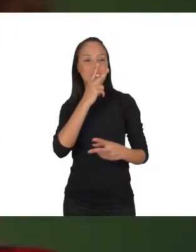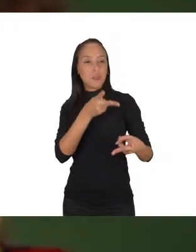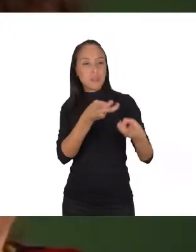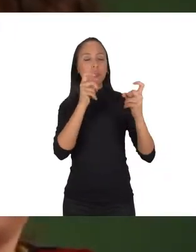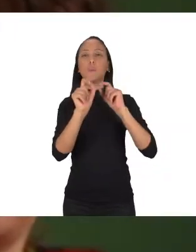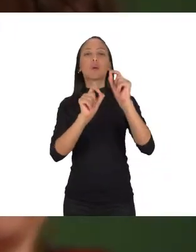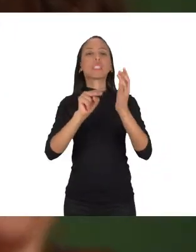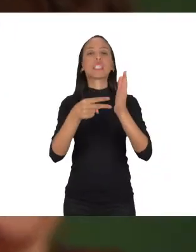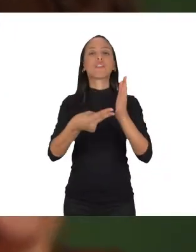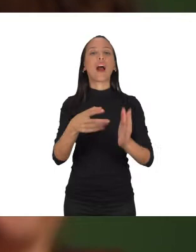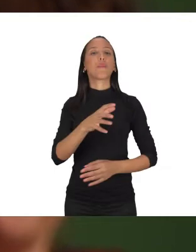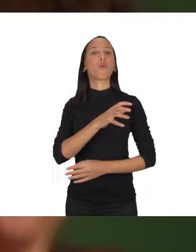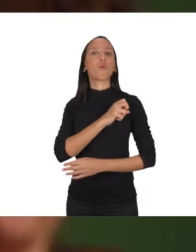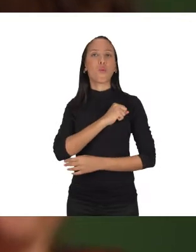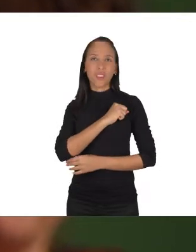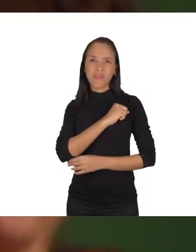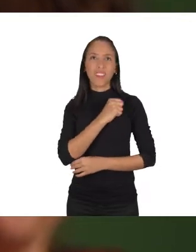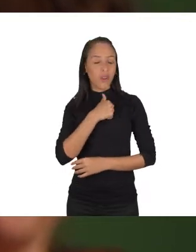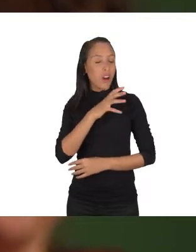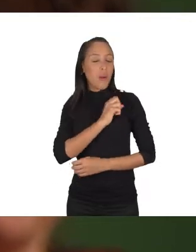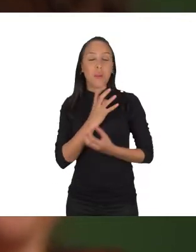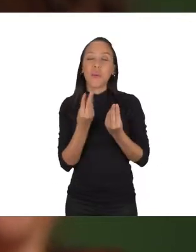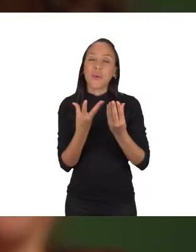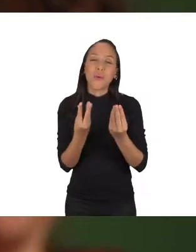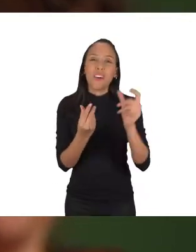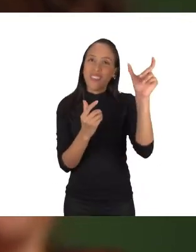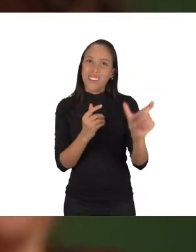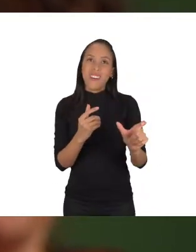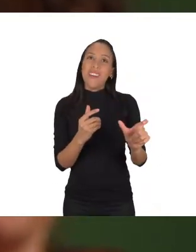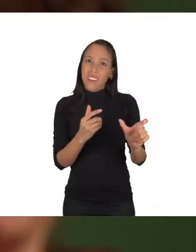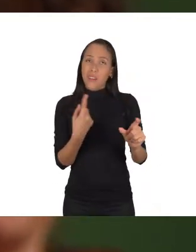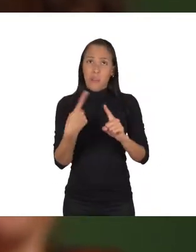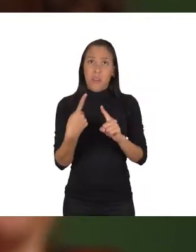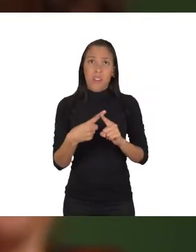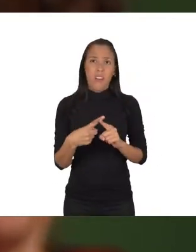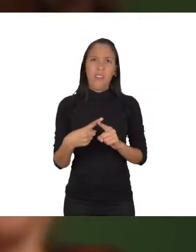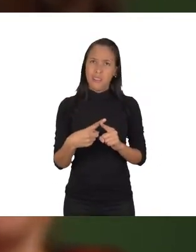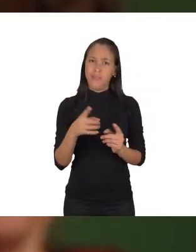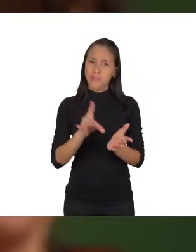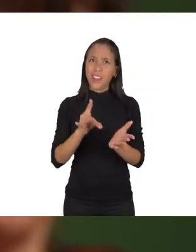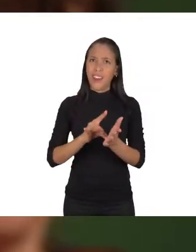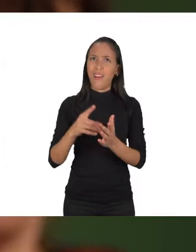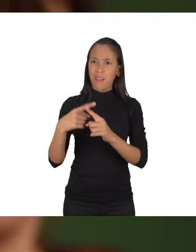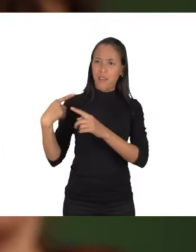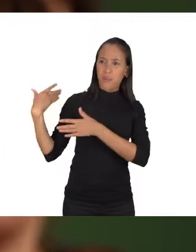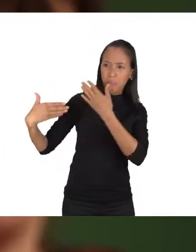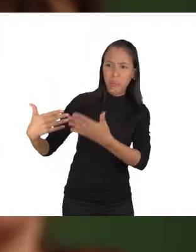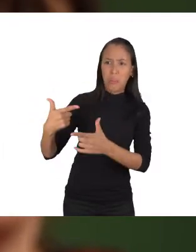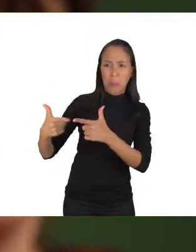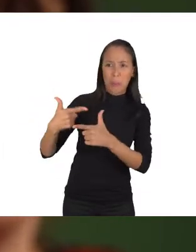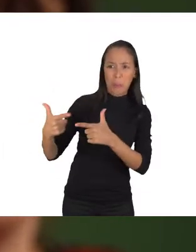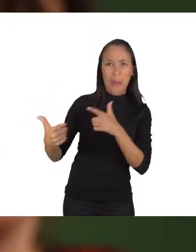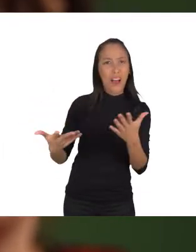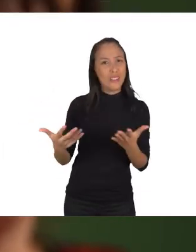Eu amo ele, assim, muito. E tem que ser grande amor, né? Porque tem uma tanta tragédia. E a gente tá junto. Já